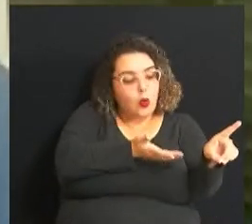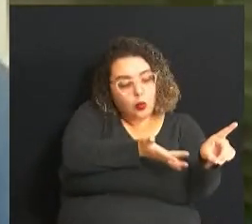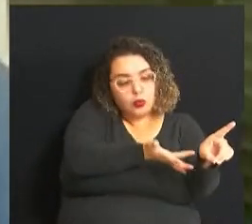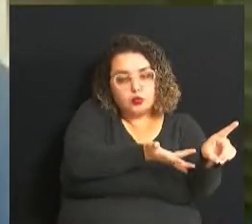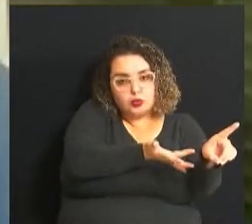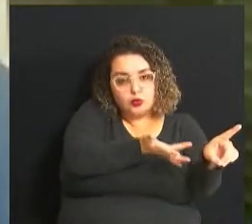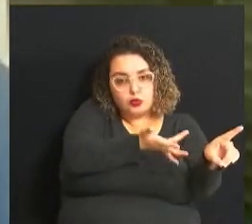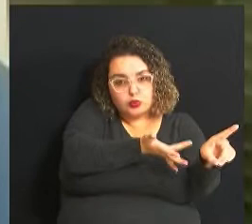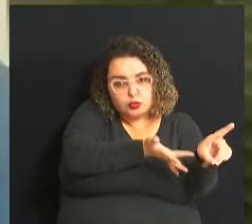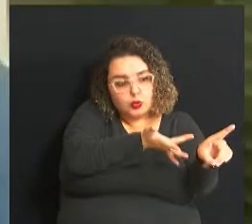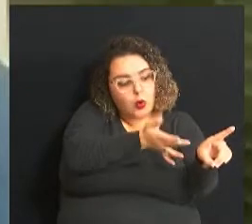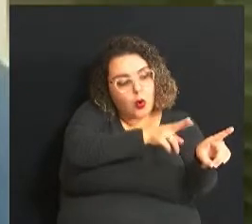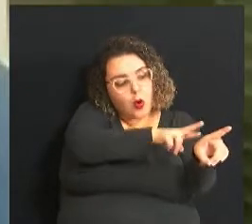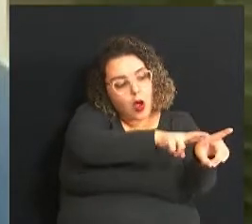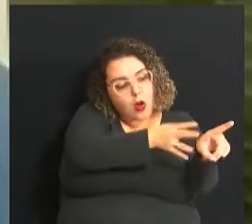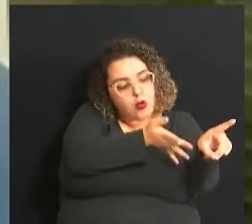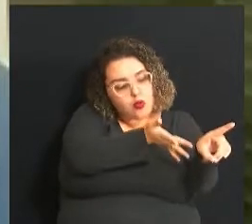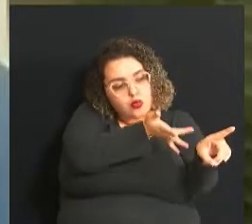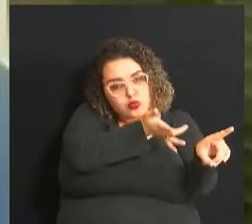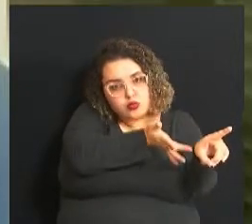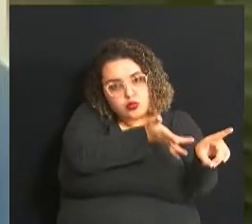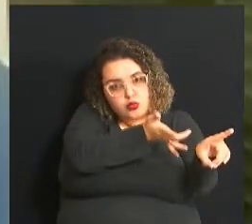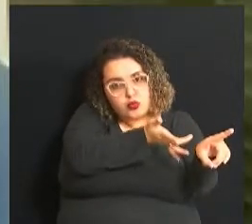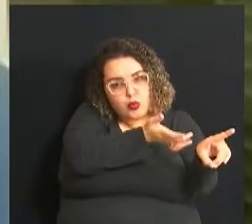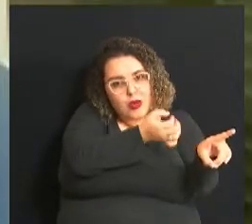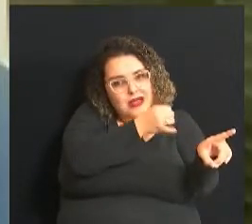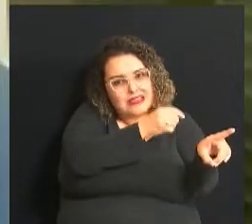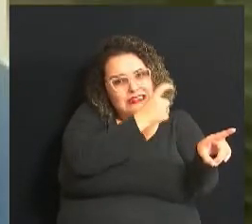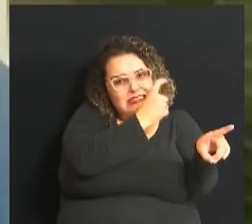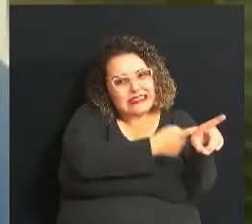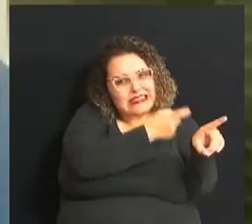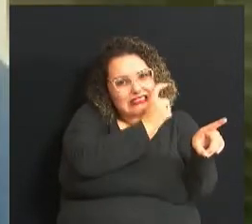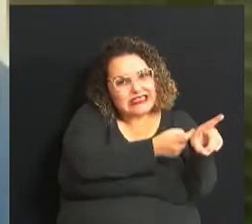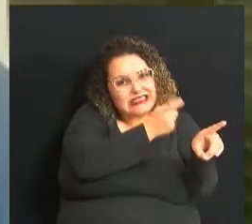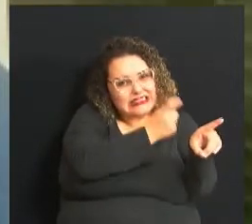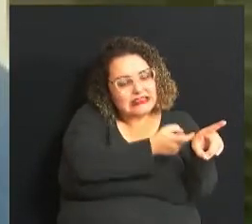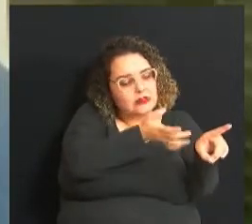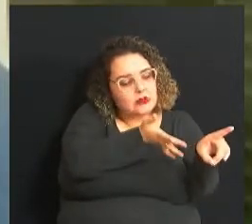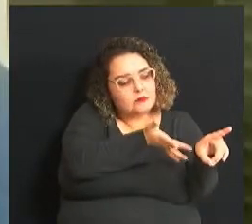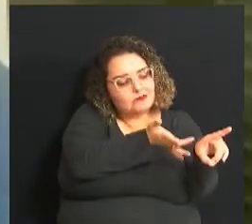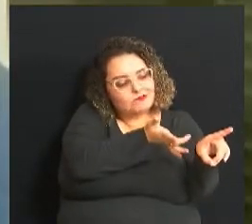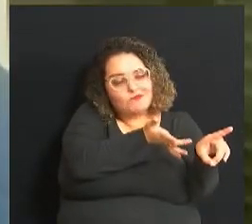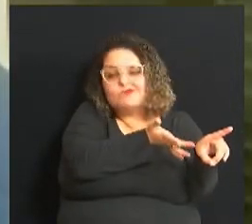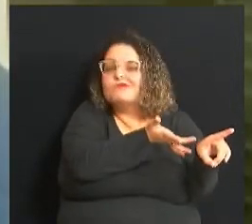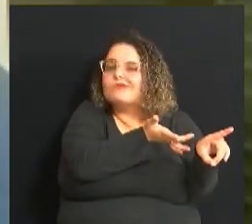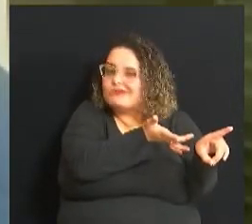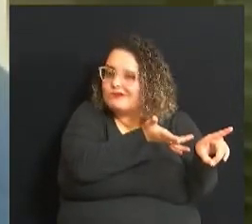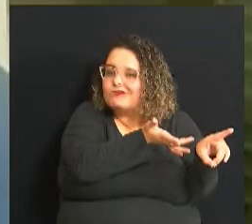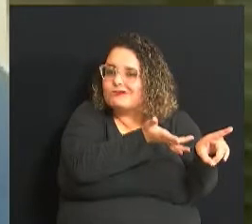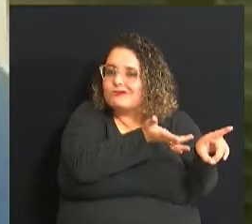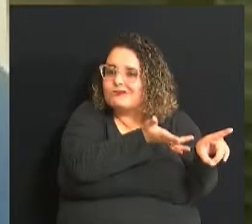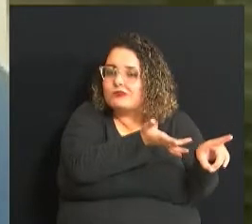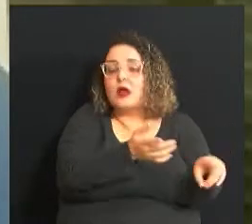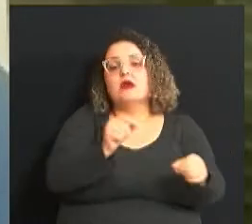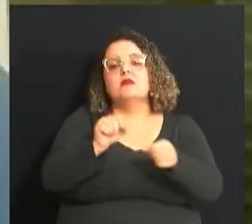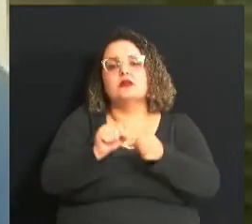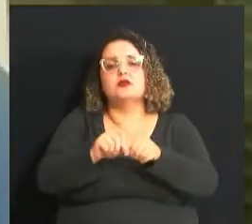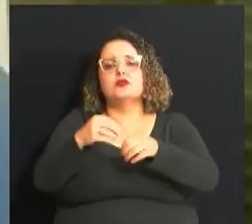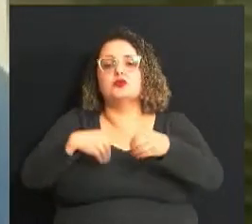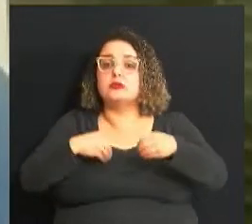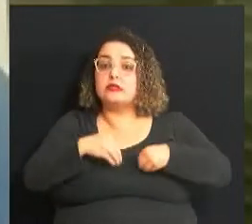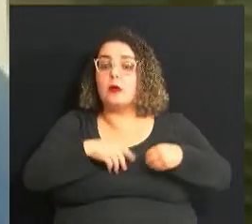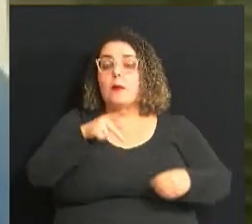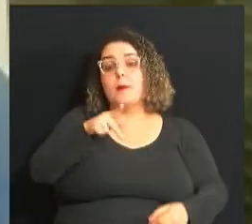anos, ver se existe algum endurecimento da glândula ao toque e fazer um exame chamado PSA, que é um